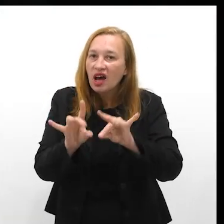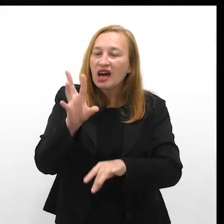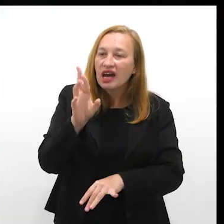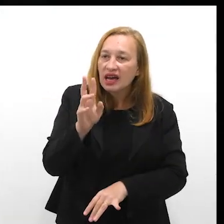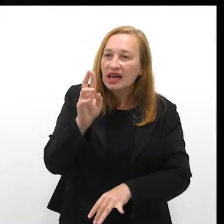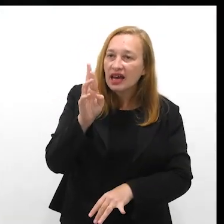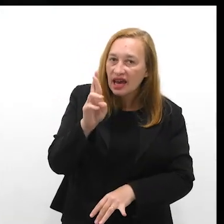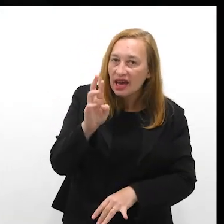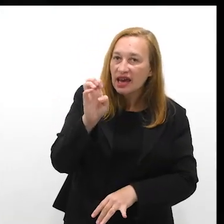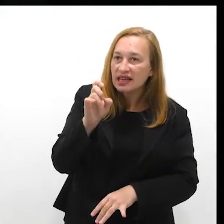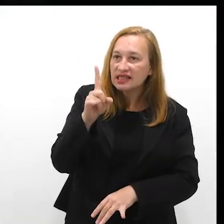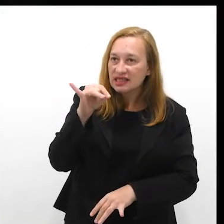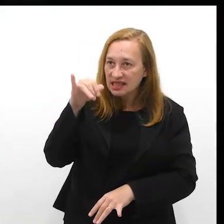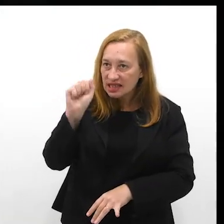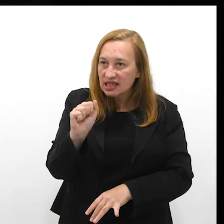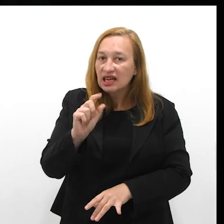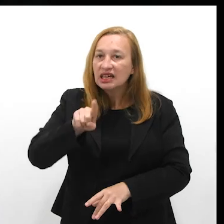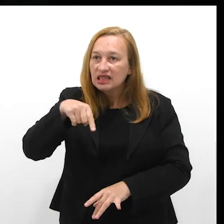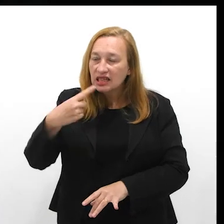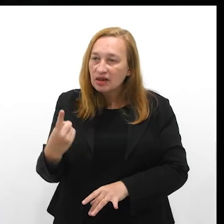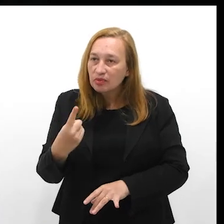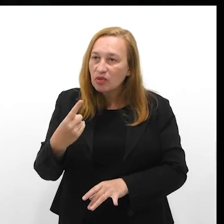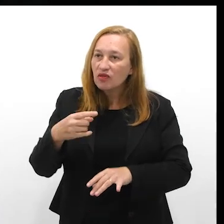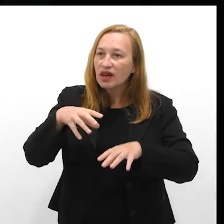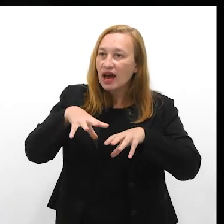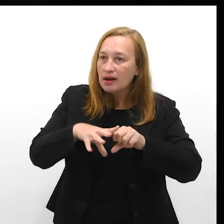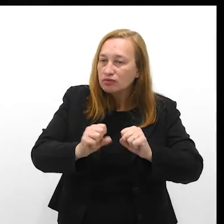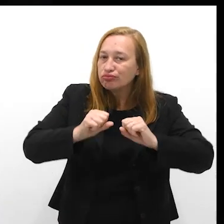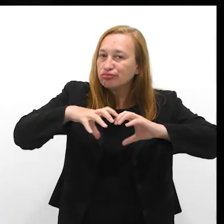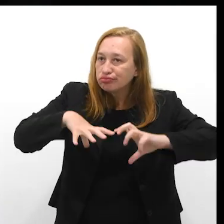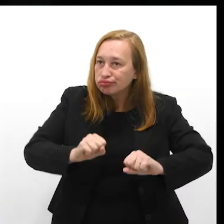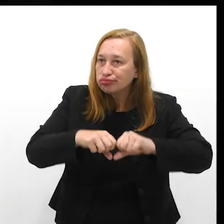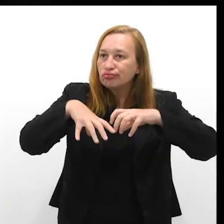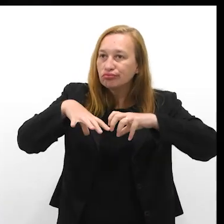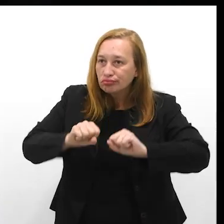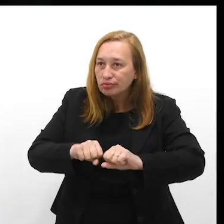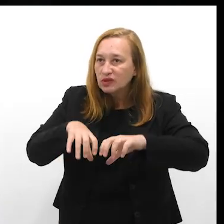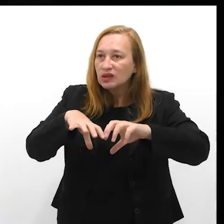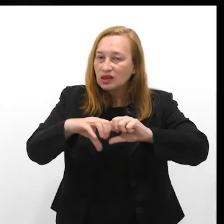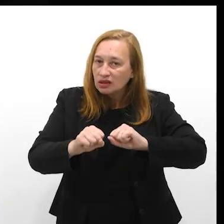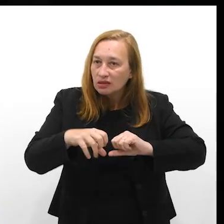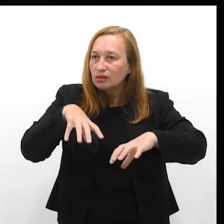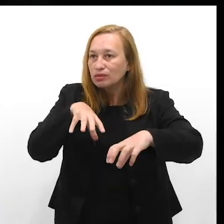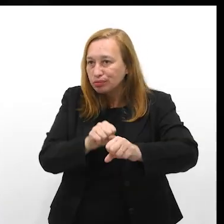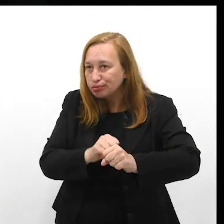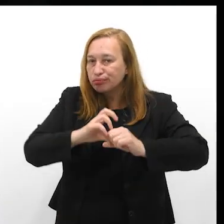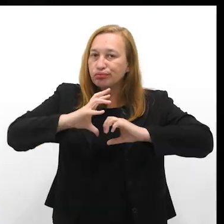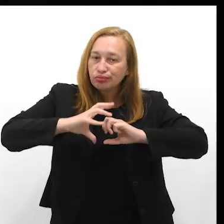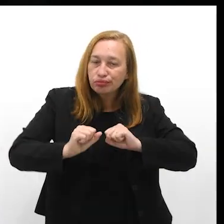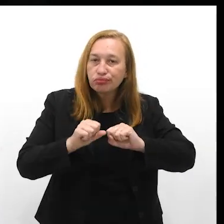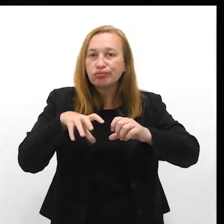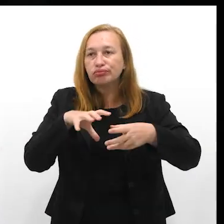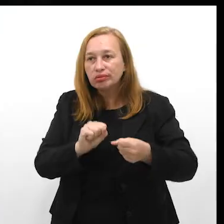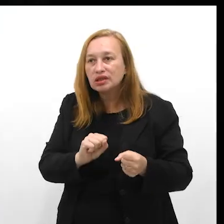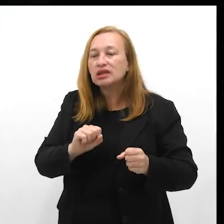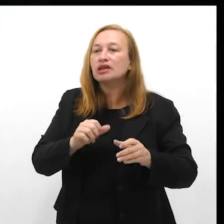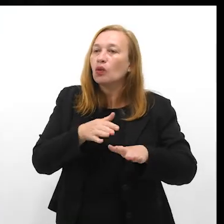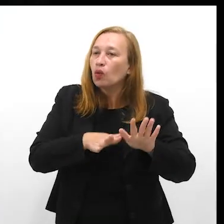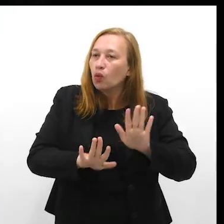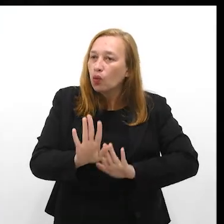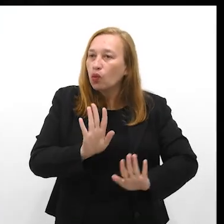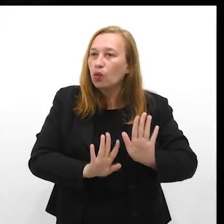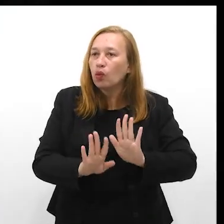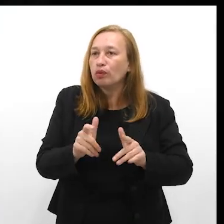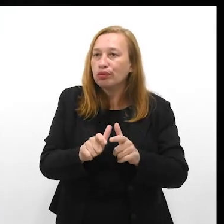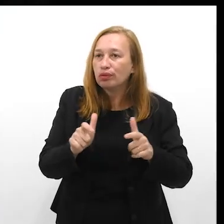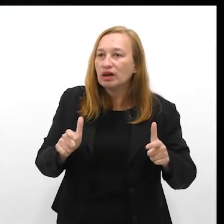cola, É. ou resina e cola para dar uma estrutura. Aí depois vem a massa, que essa É. massa vai dar o acabamento, a lixa. Então,